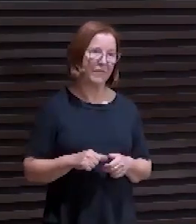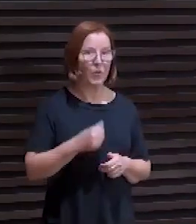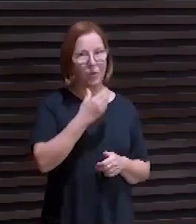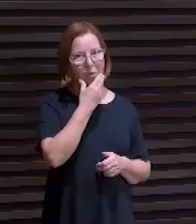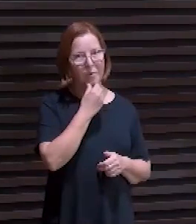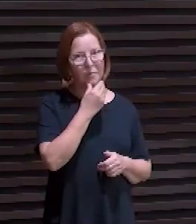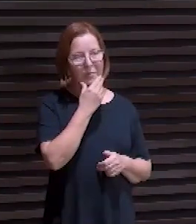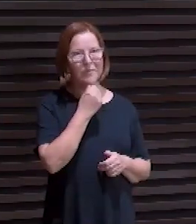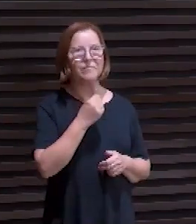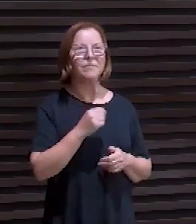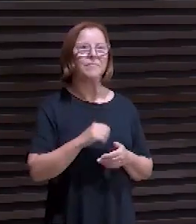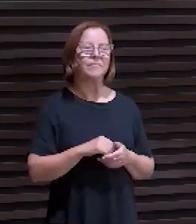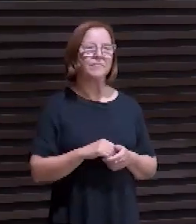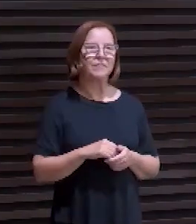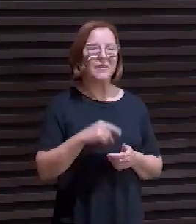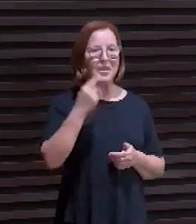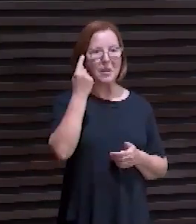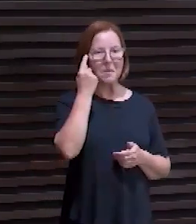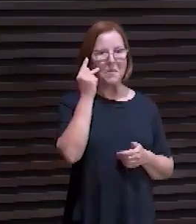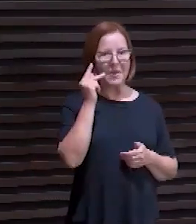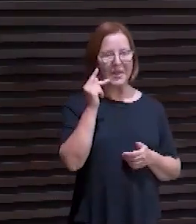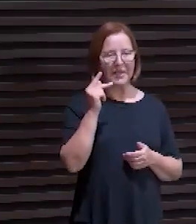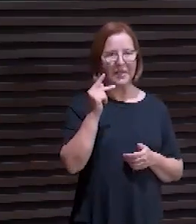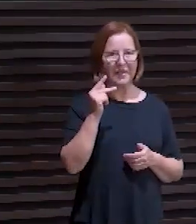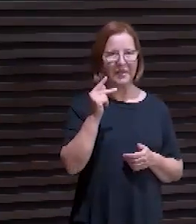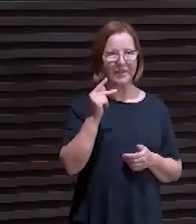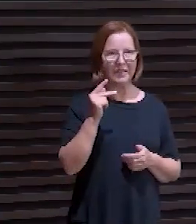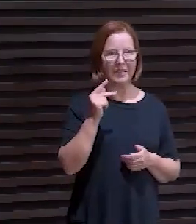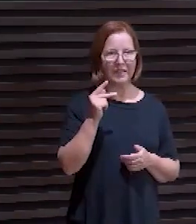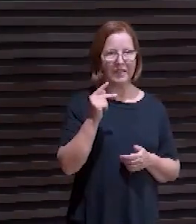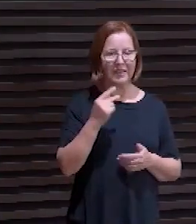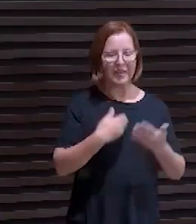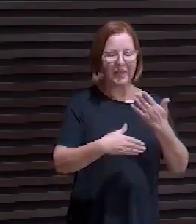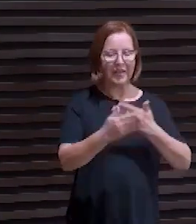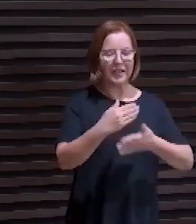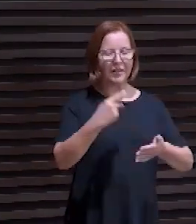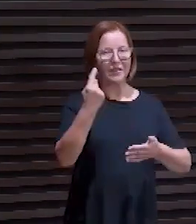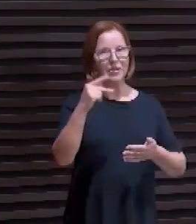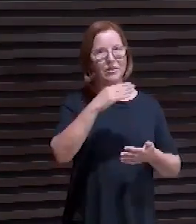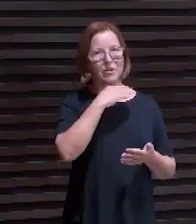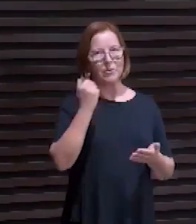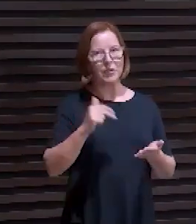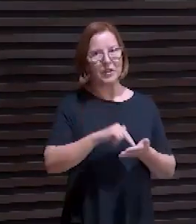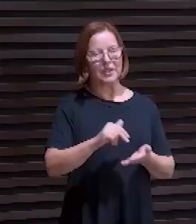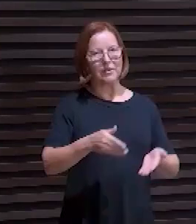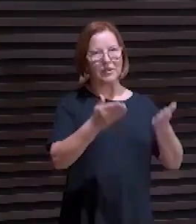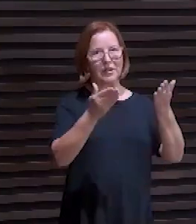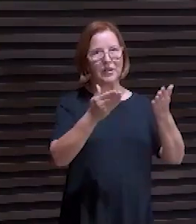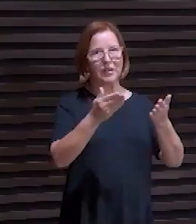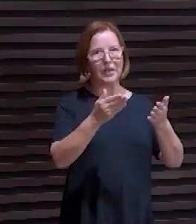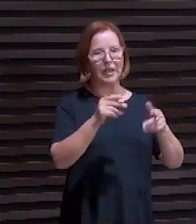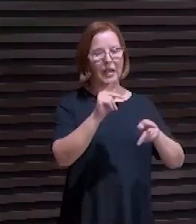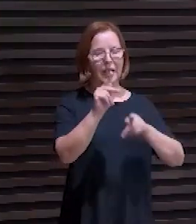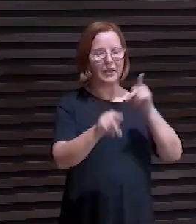homem para que, mediante a sua morte e ressurreição, os homens fossem feitos filhos de